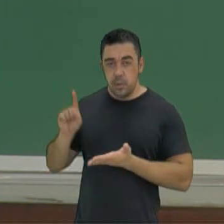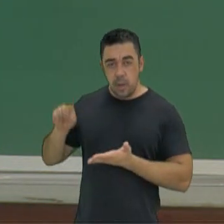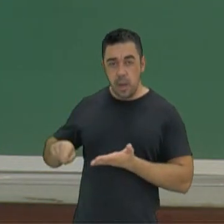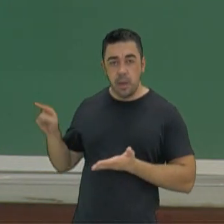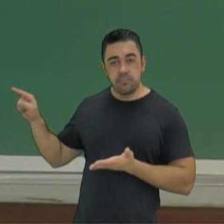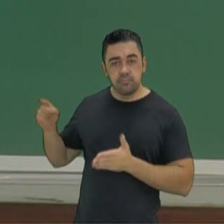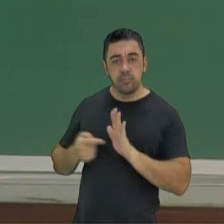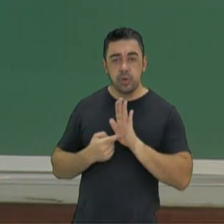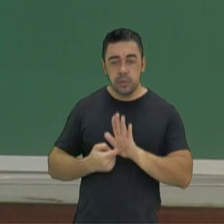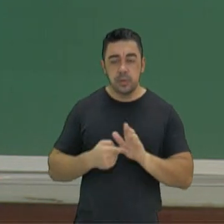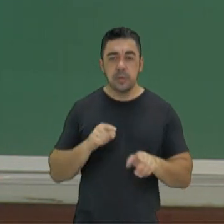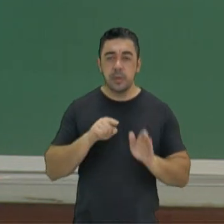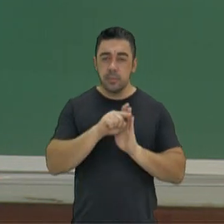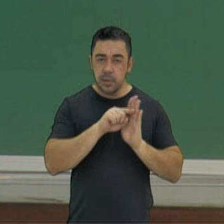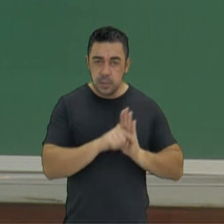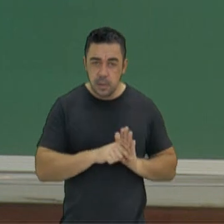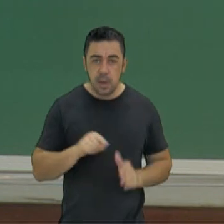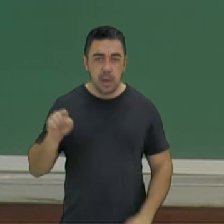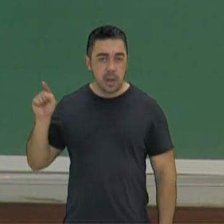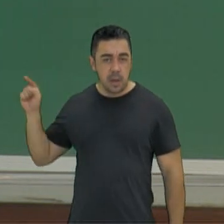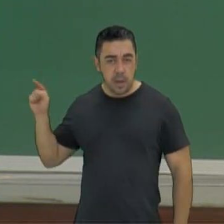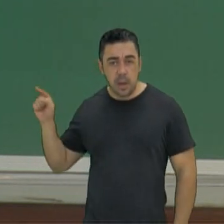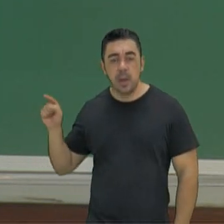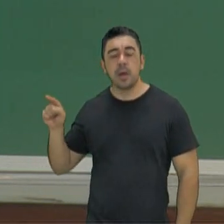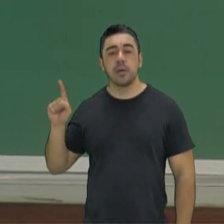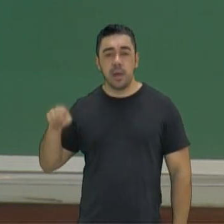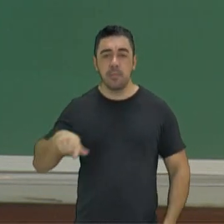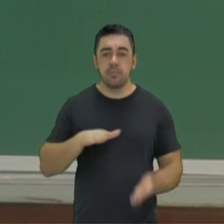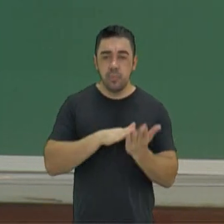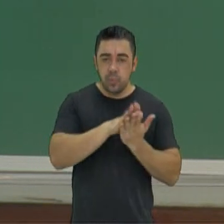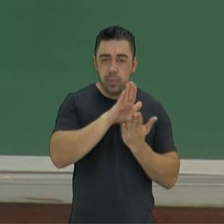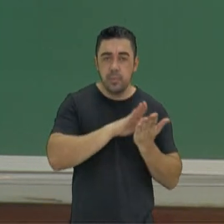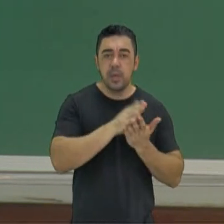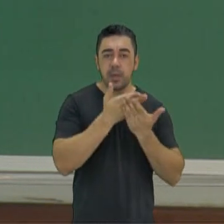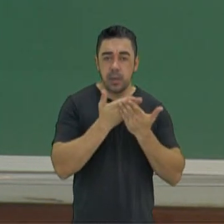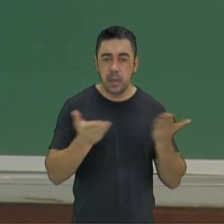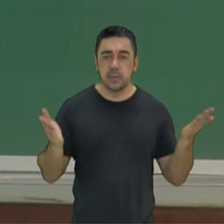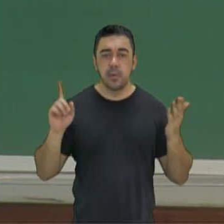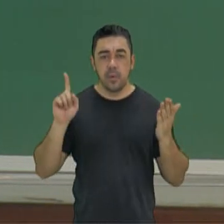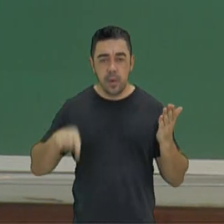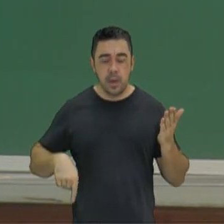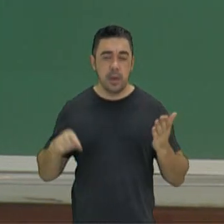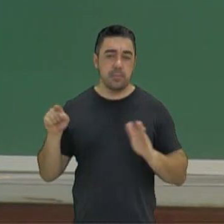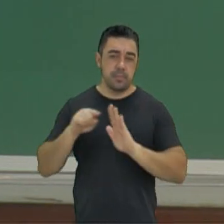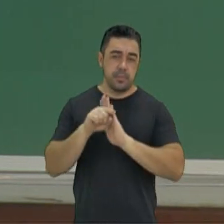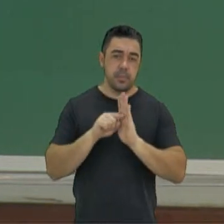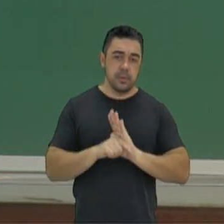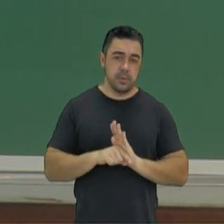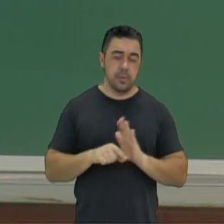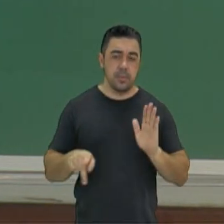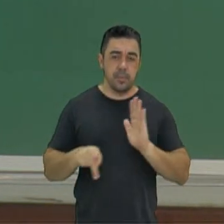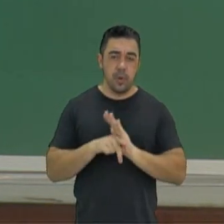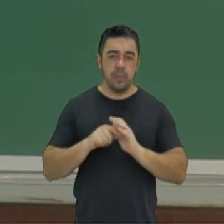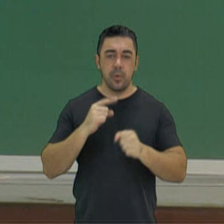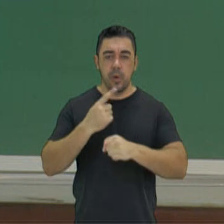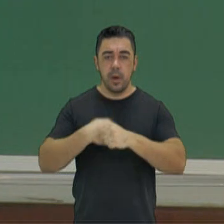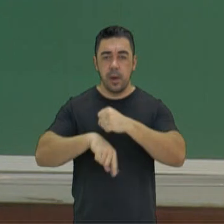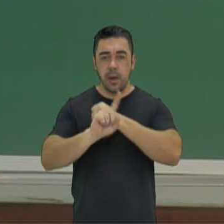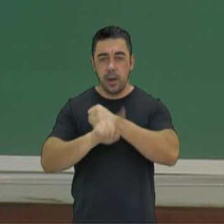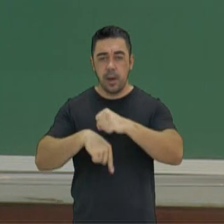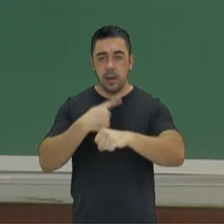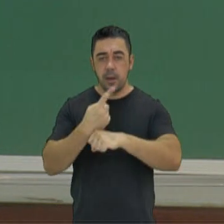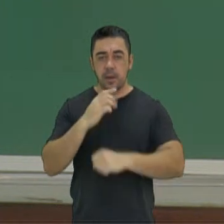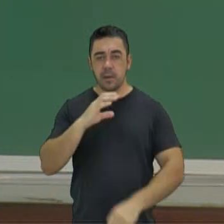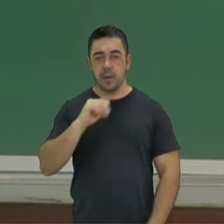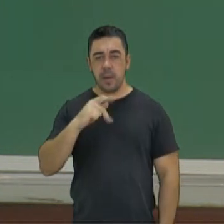Essas pesquisas vão sendo realizadas e publicadas em bases de dados científicas. E aí elas são utilizadas para a